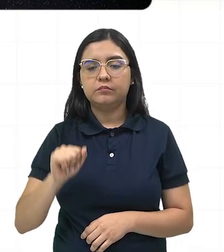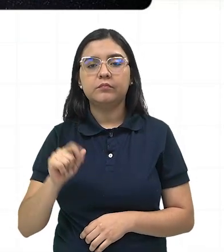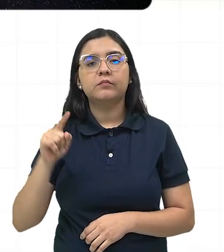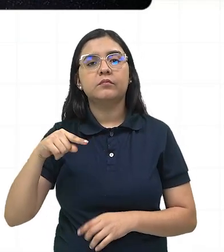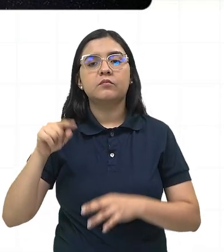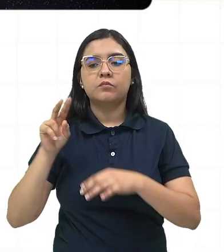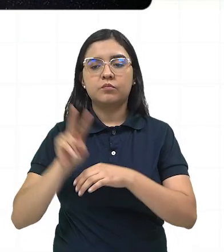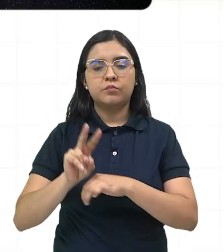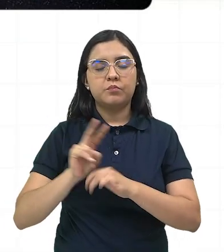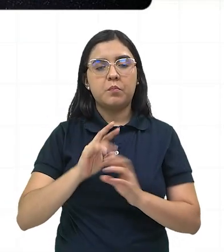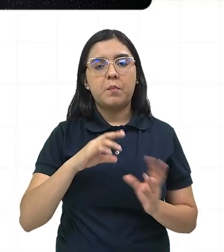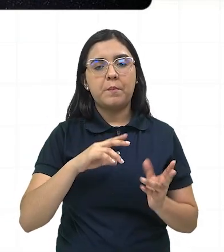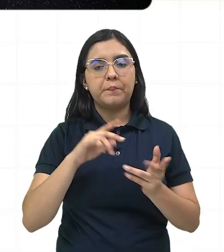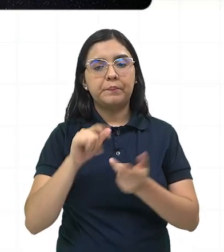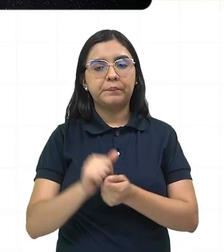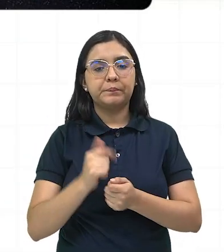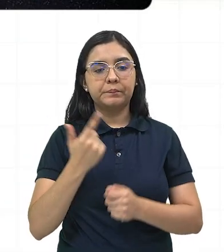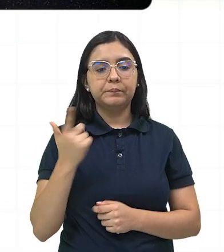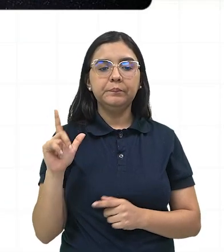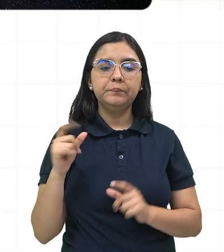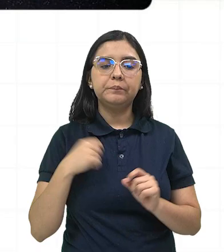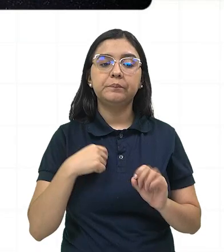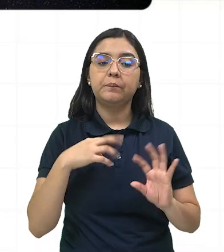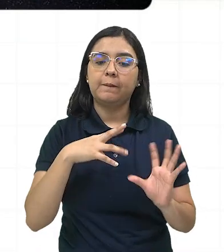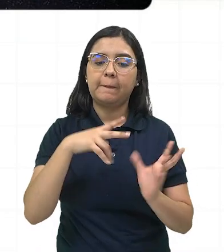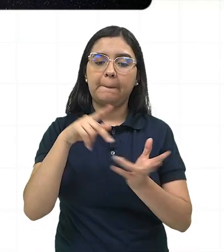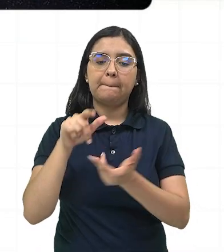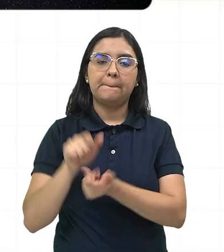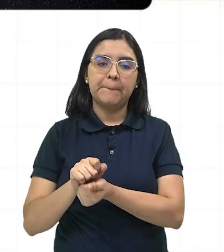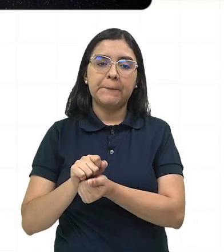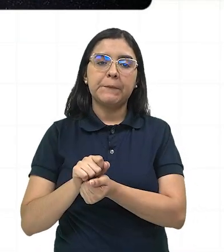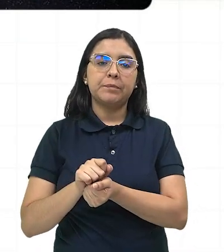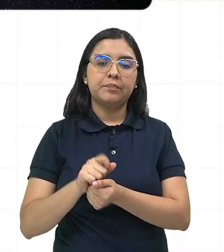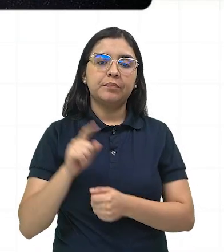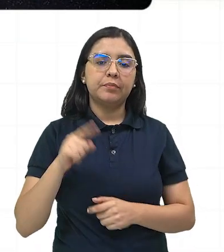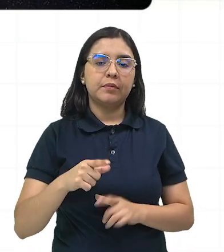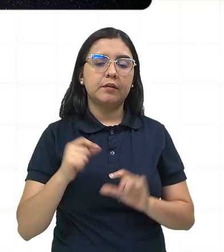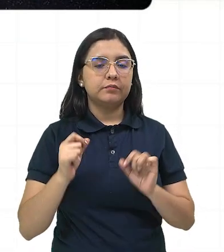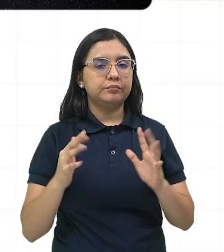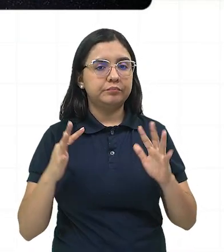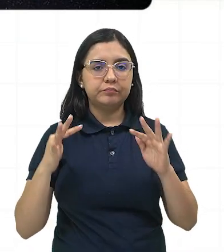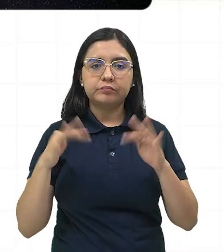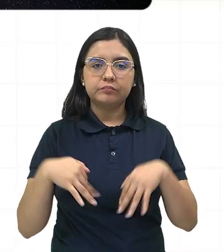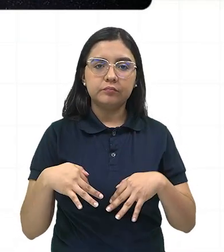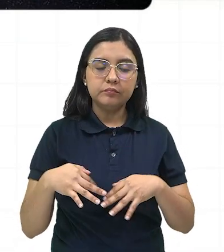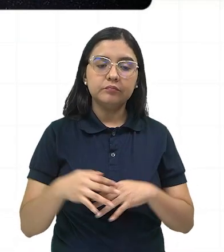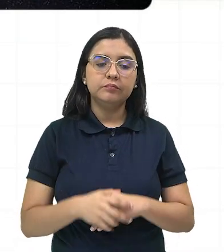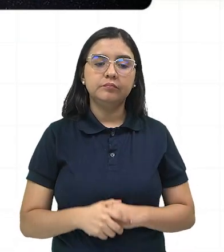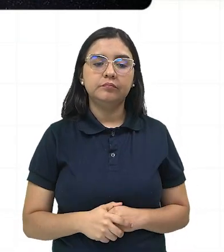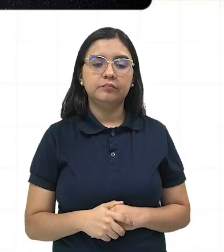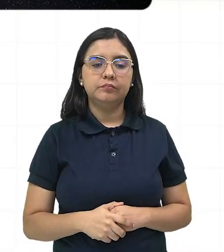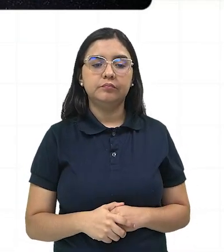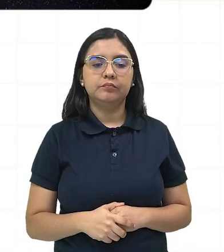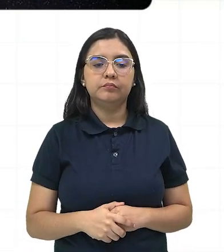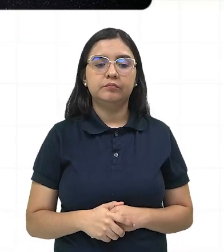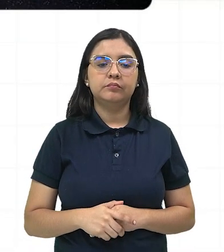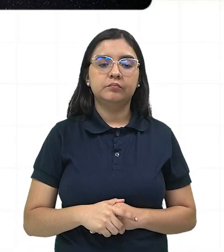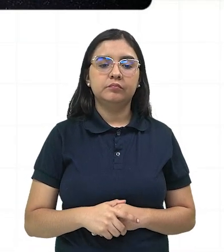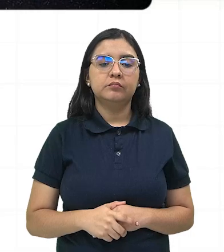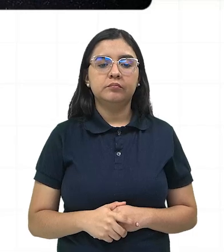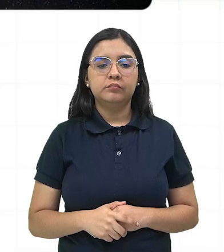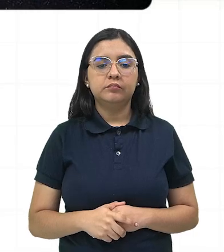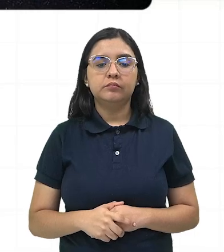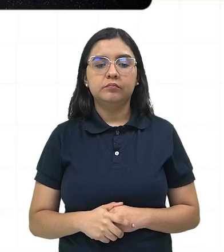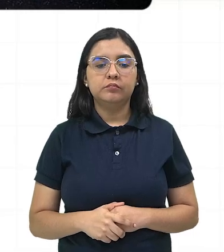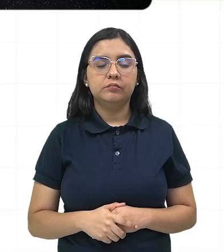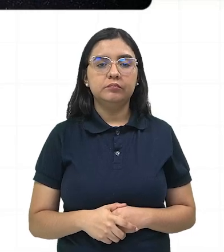mundo. E outros que vão dizer que esse mundo ele vai se acabar e que uma visão bem apocalíptica,